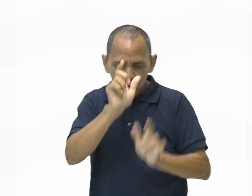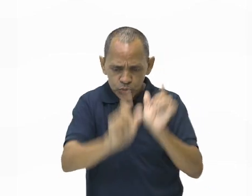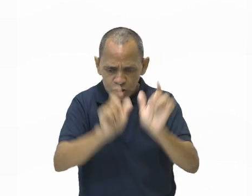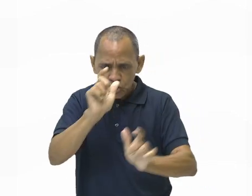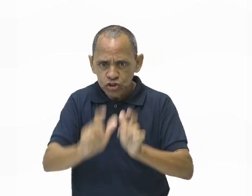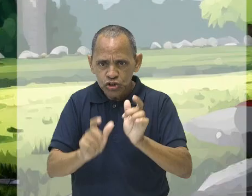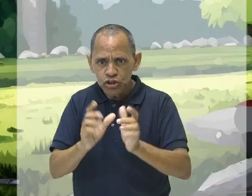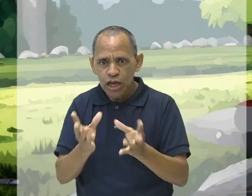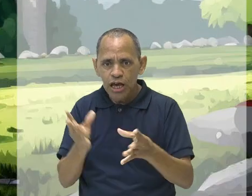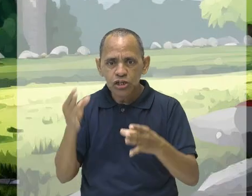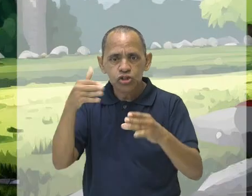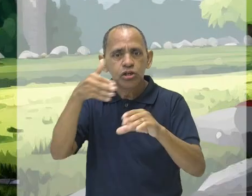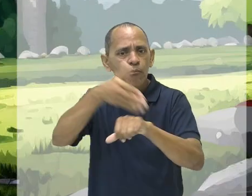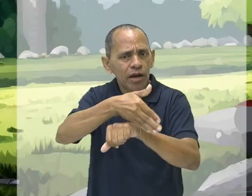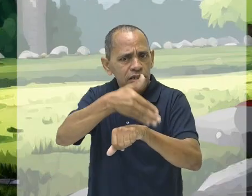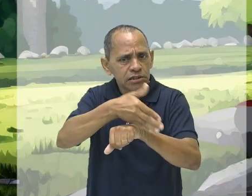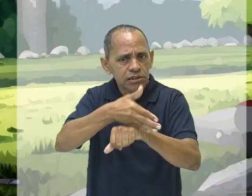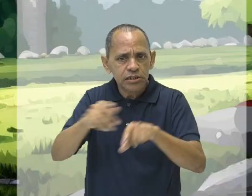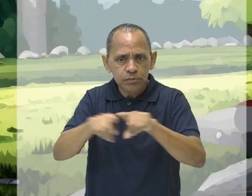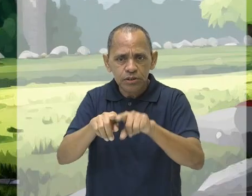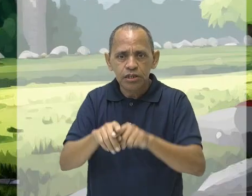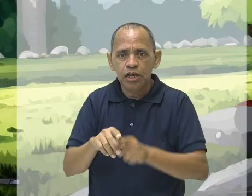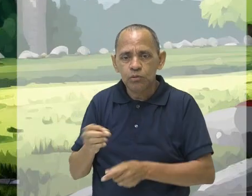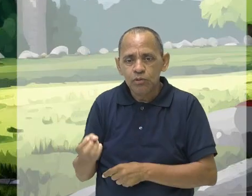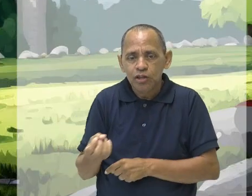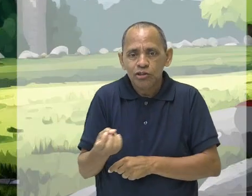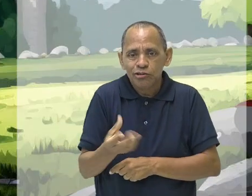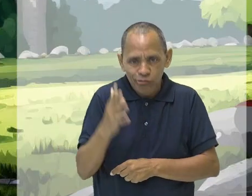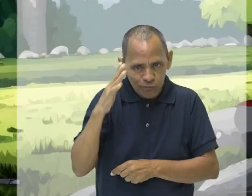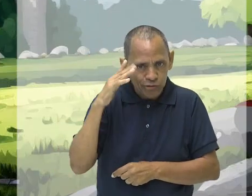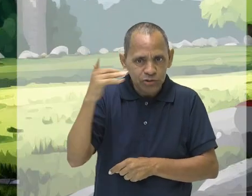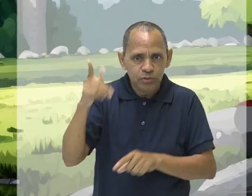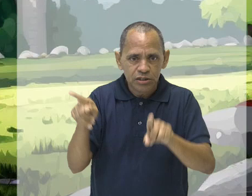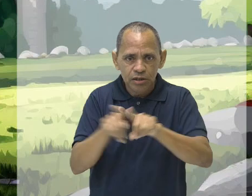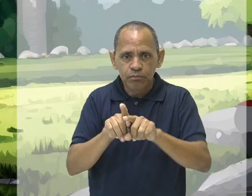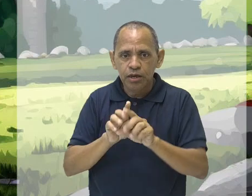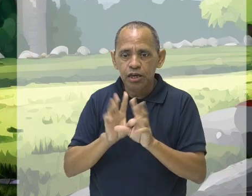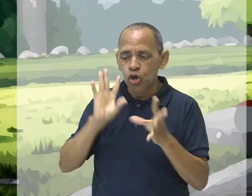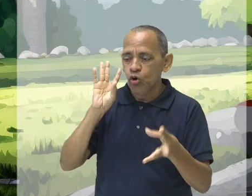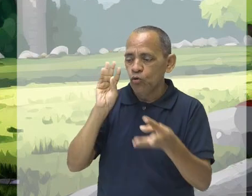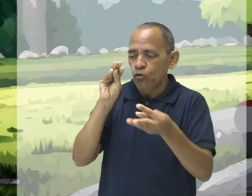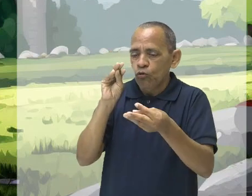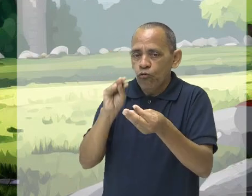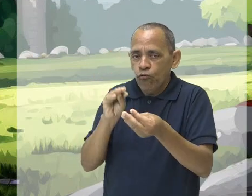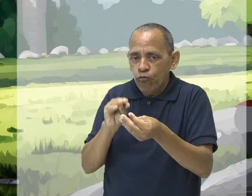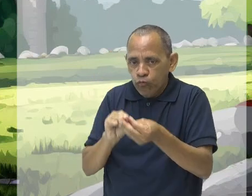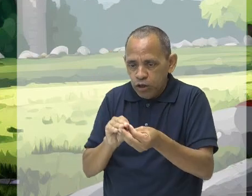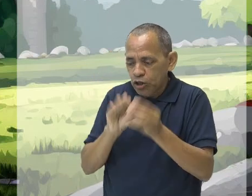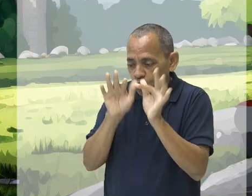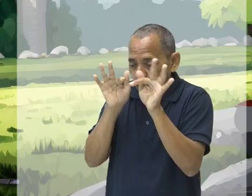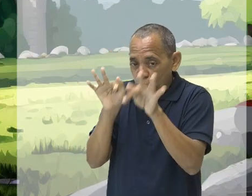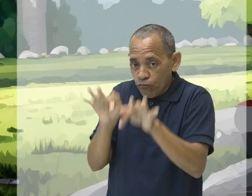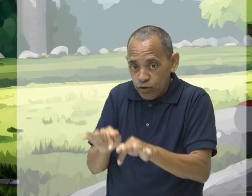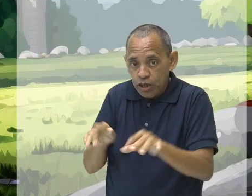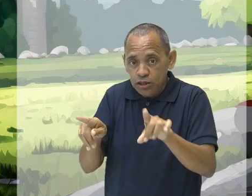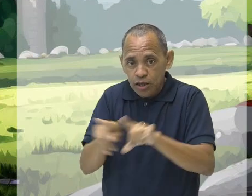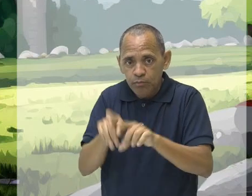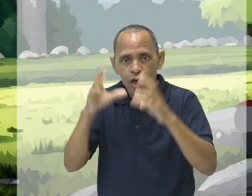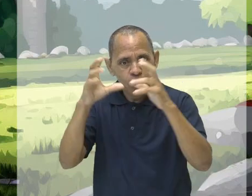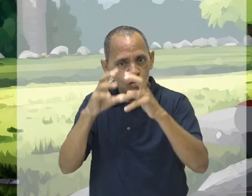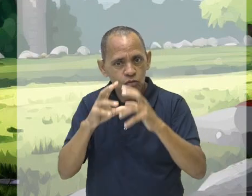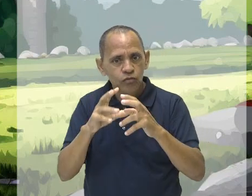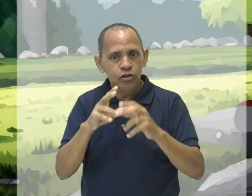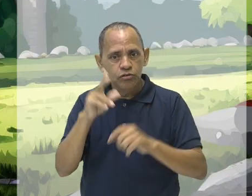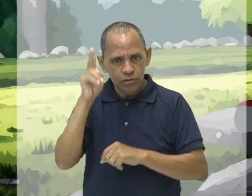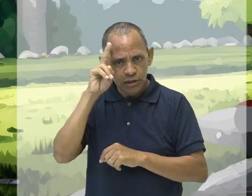então, ali um momento de desfecho, a resolução desse conflito, desse clímax que nós tivemos ali naquele ponto de tensão que